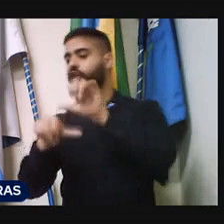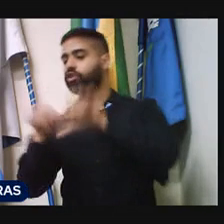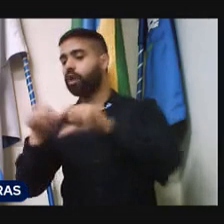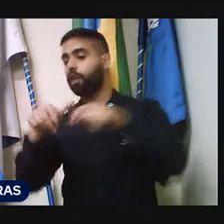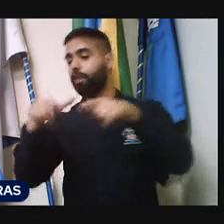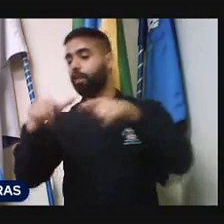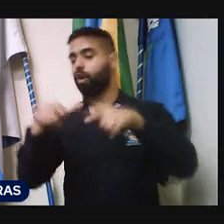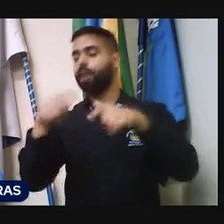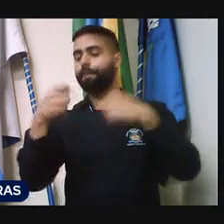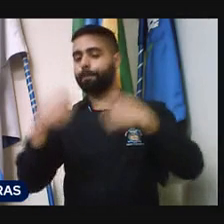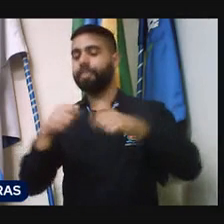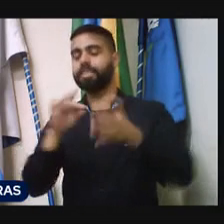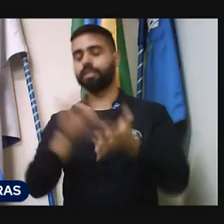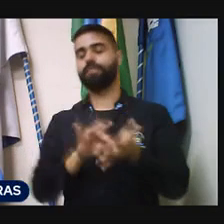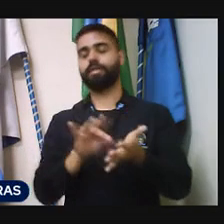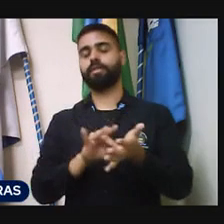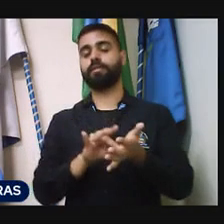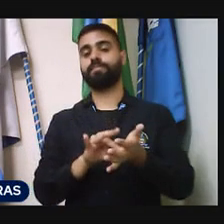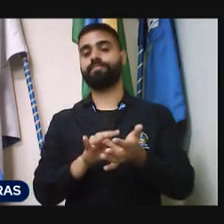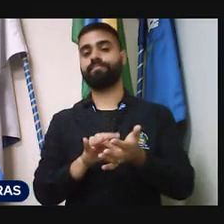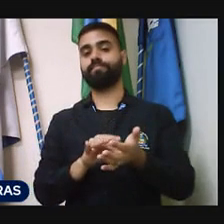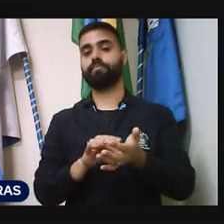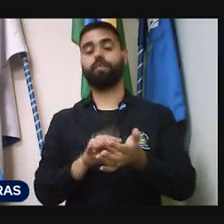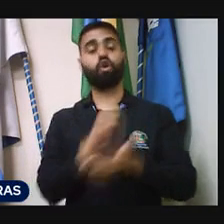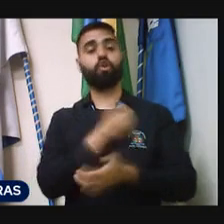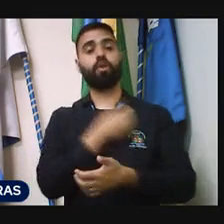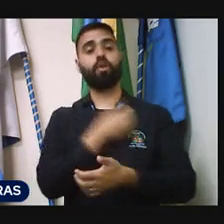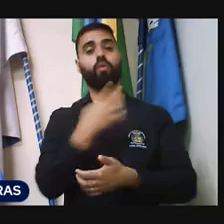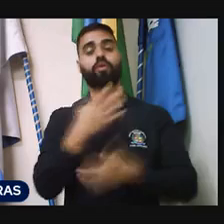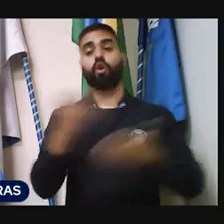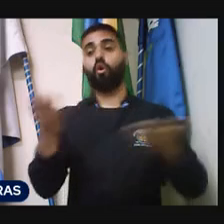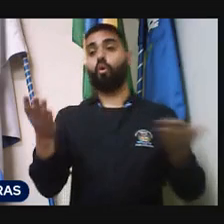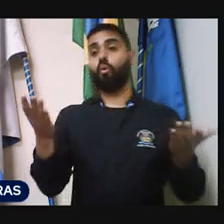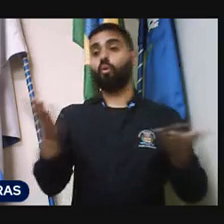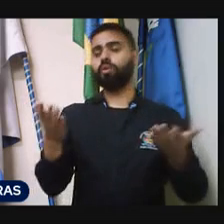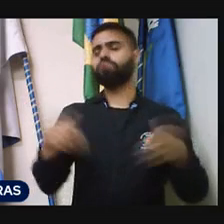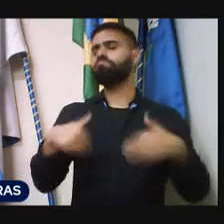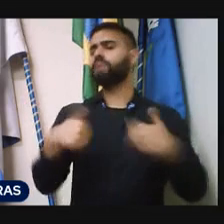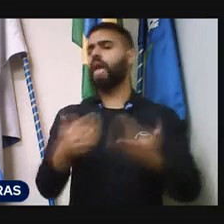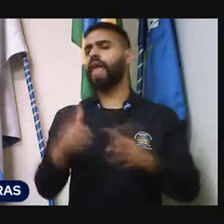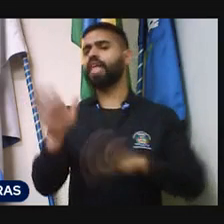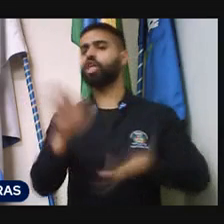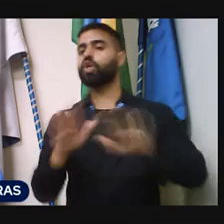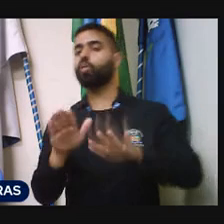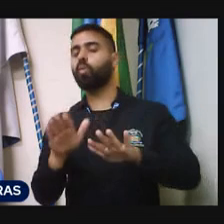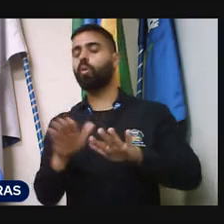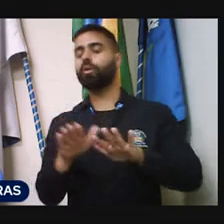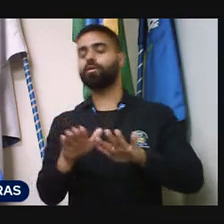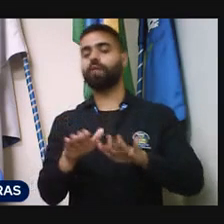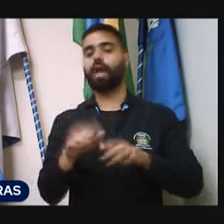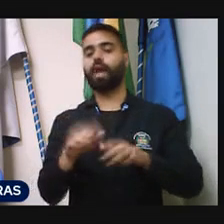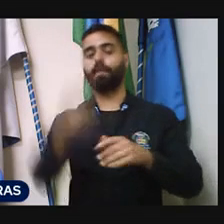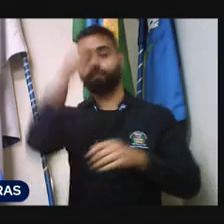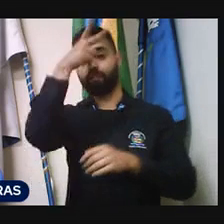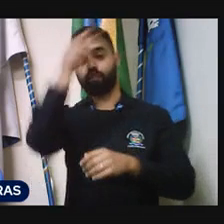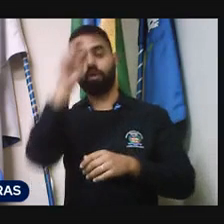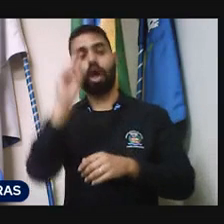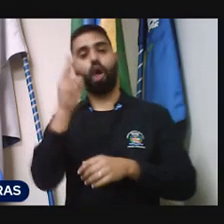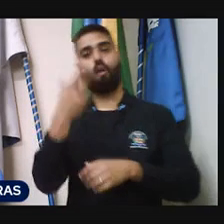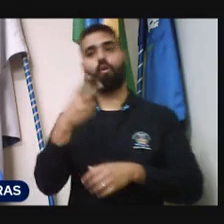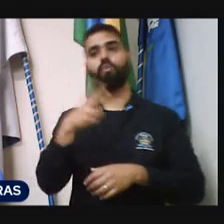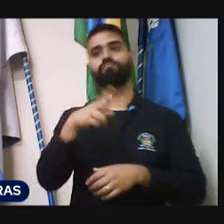para locais necessários número 4 hoje quem administra os semáforos a prefeitura ou empresa privada número 5